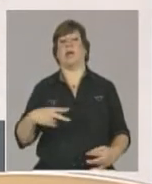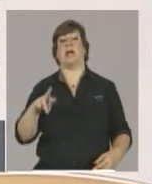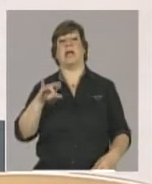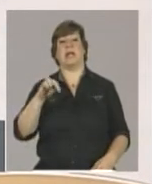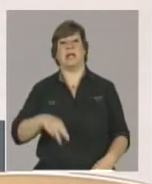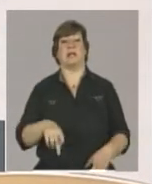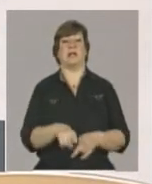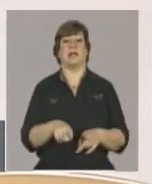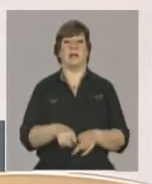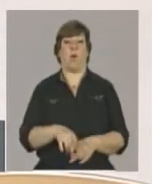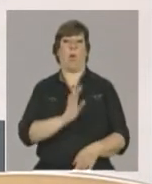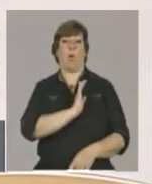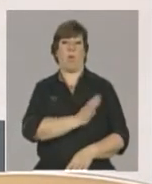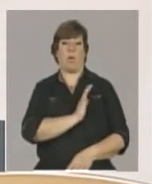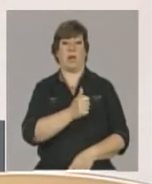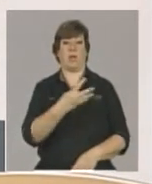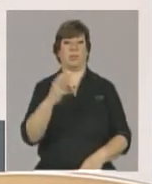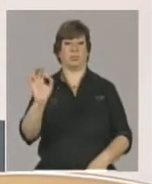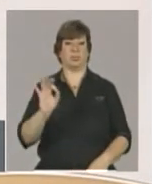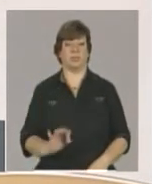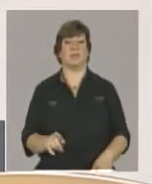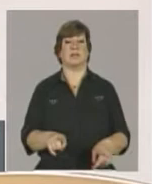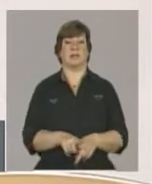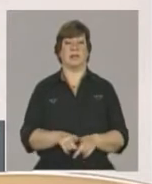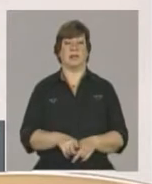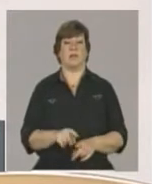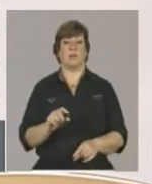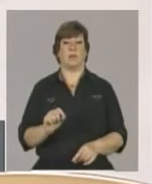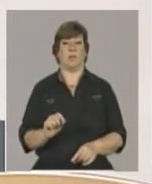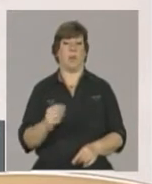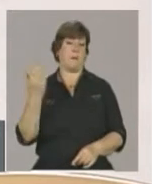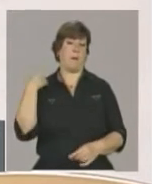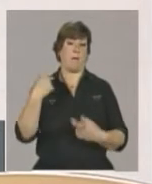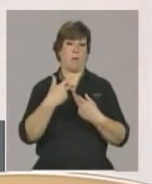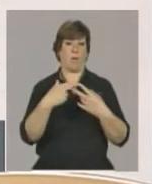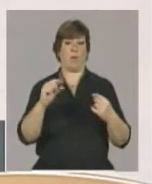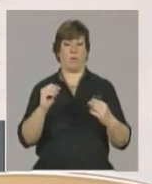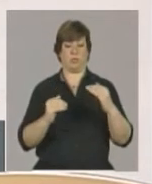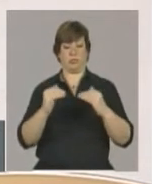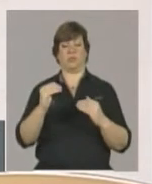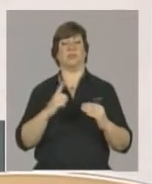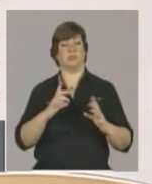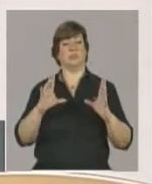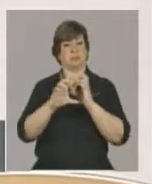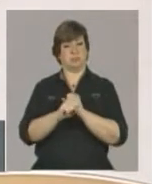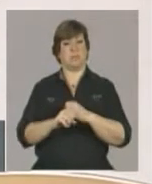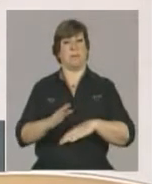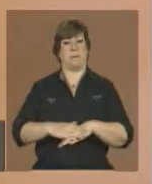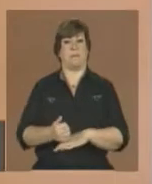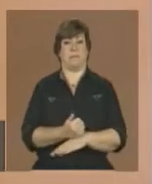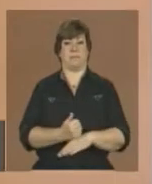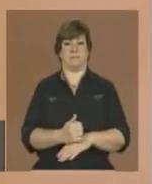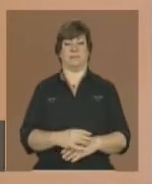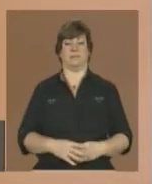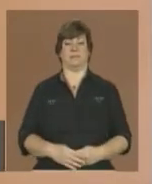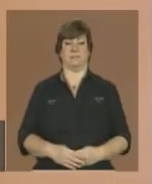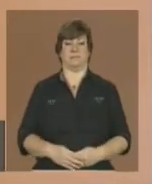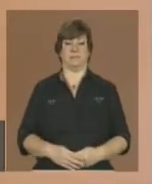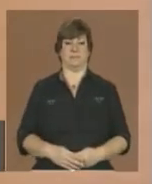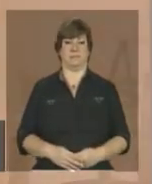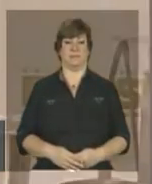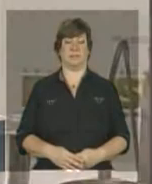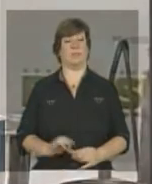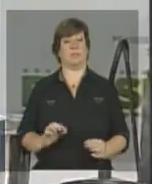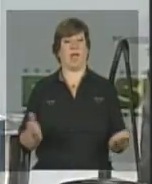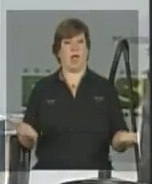transplante de pulmão, nós tivemos a menor variação. Pode passar.